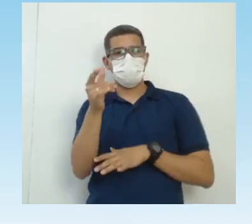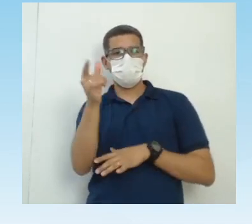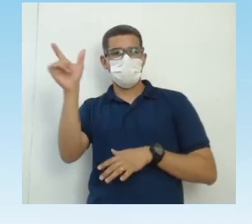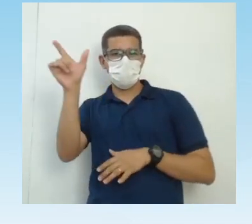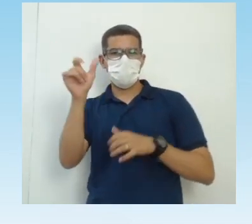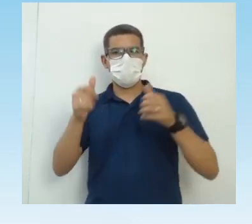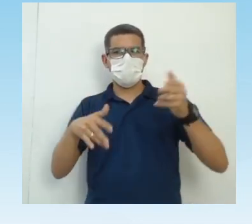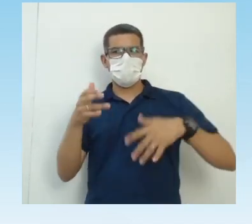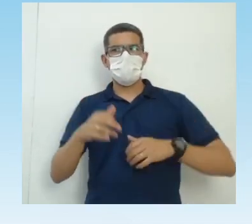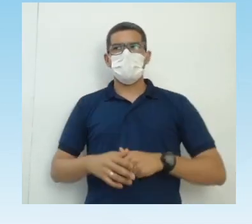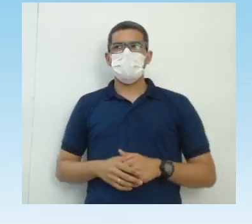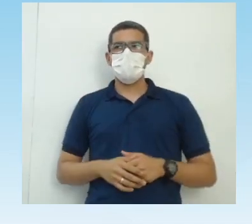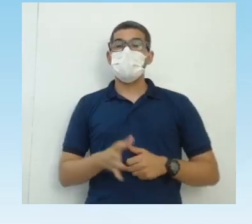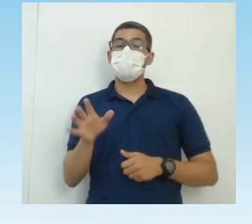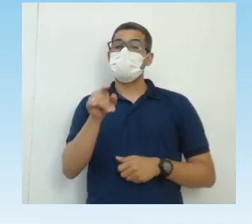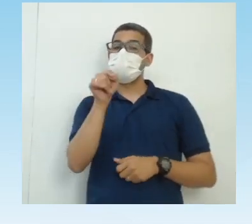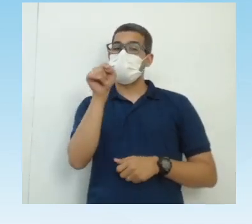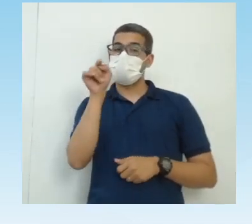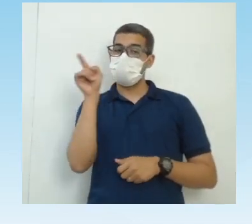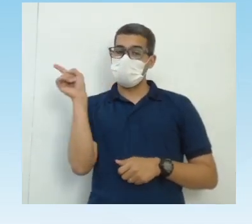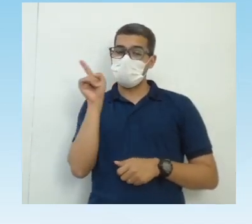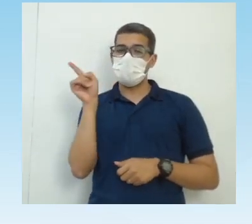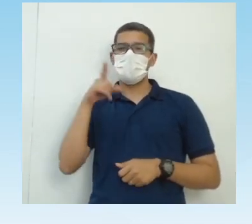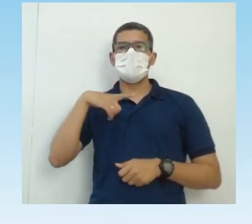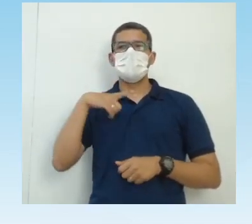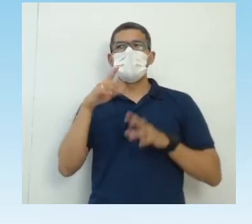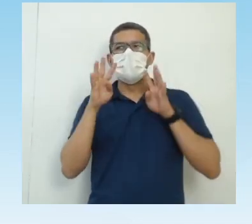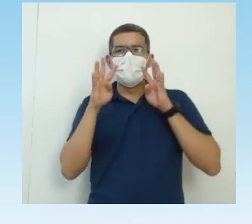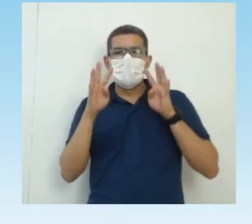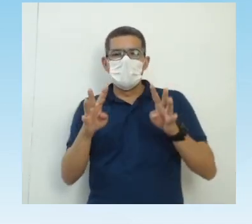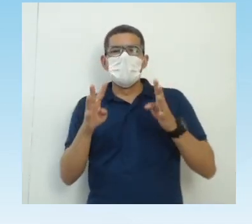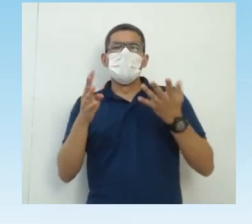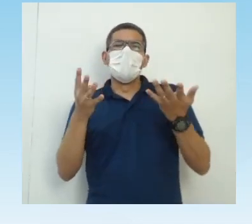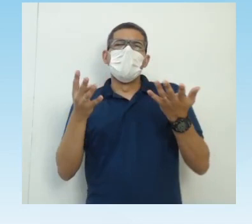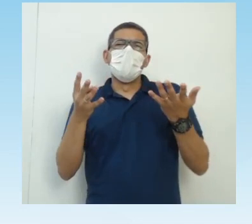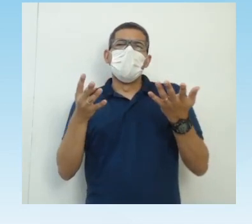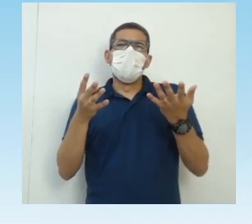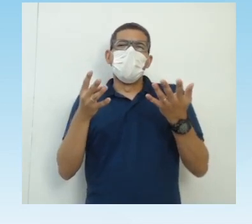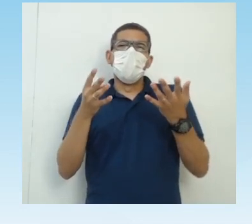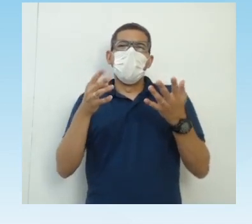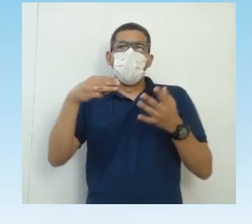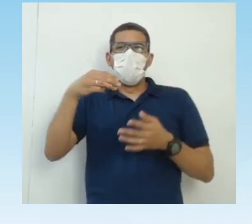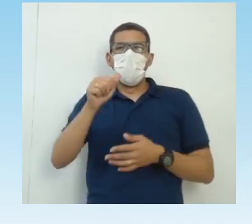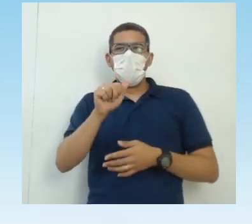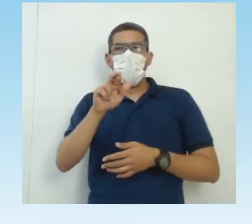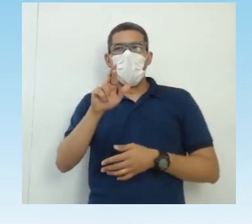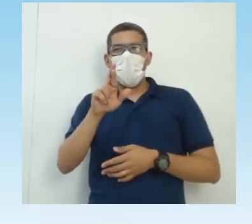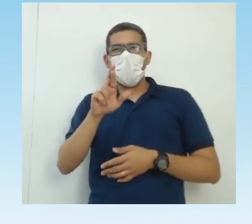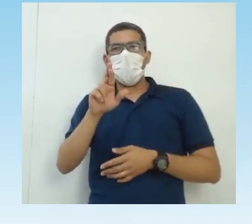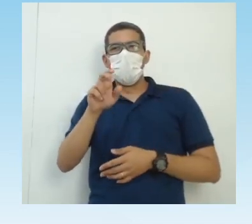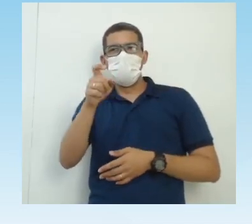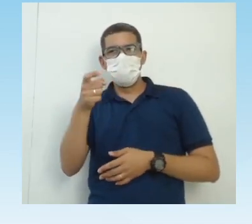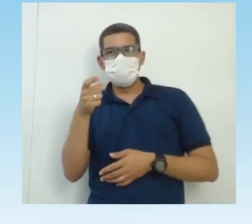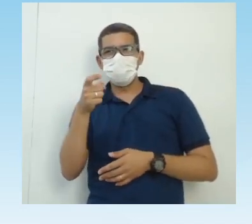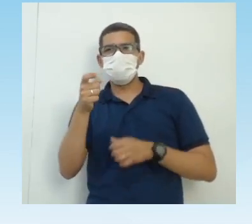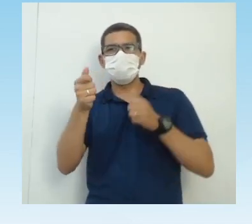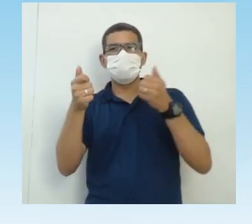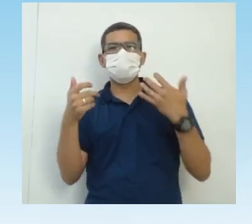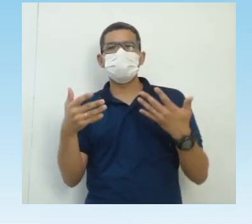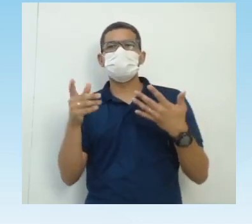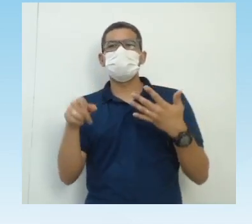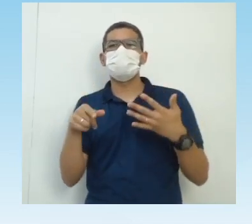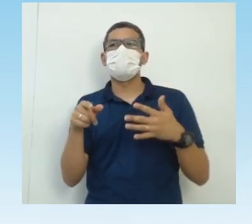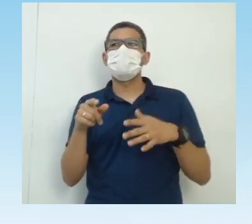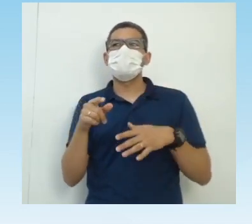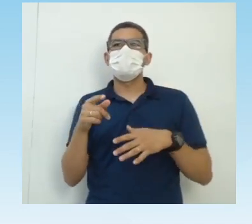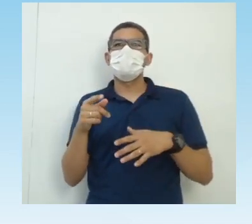pouco. Mas isso aqui a gente vai com certeza observar que Marx vai falar principalmente sobre a mais-valia. O que seria a mais-valia na